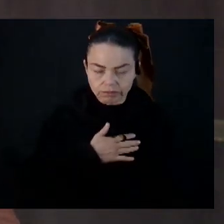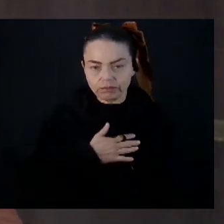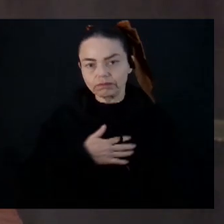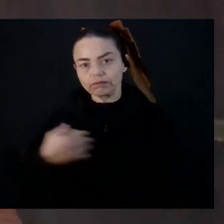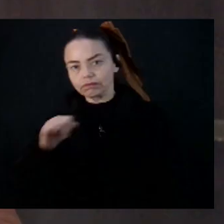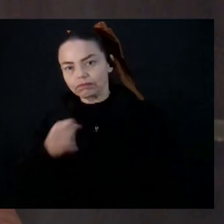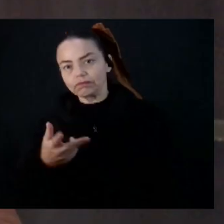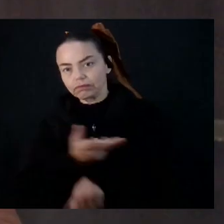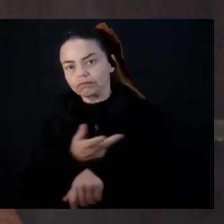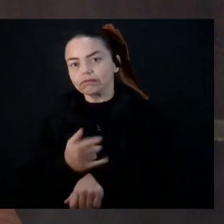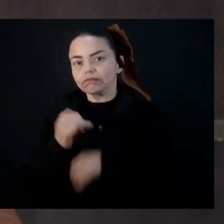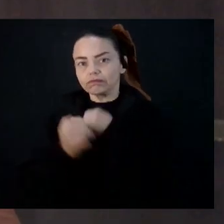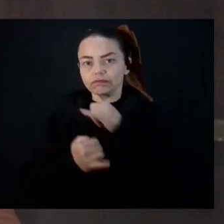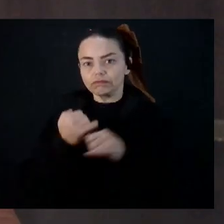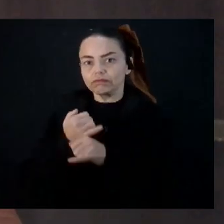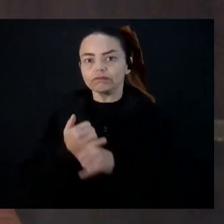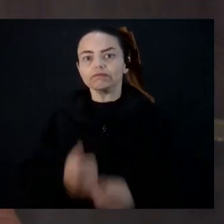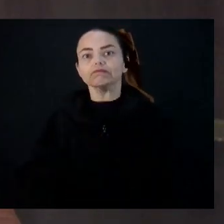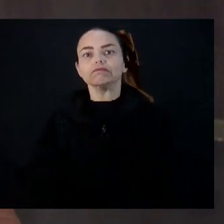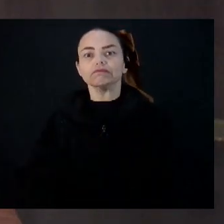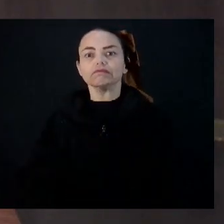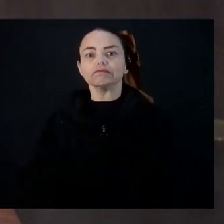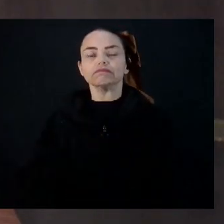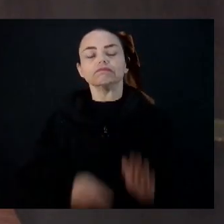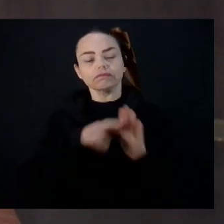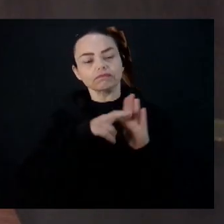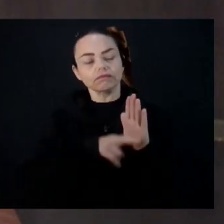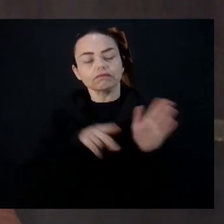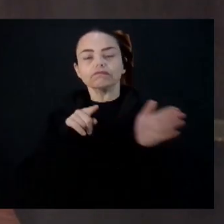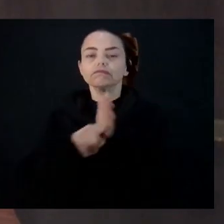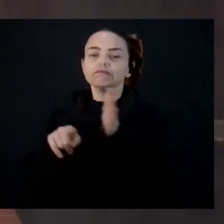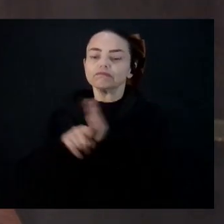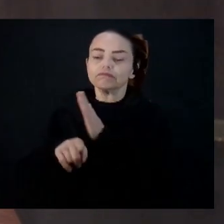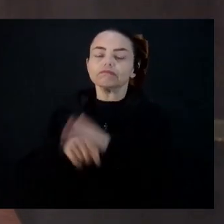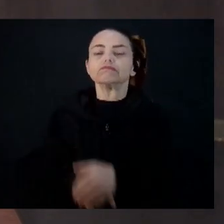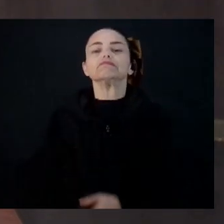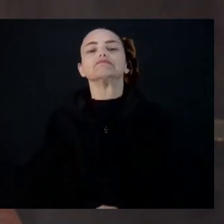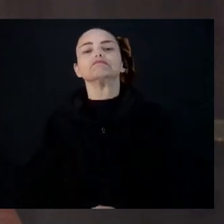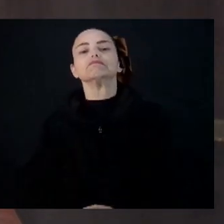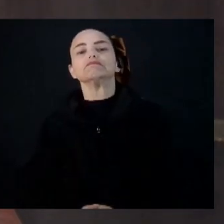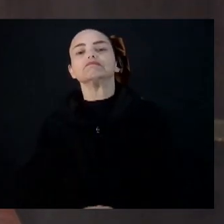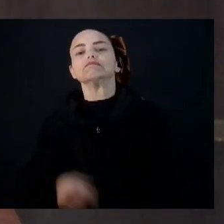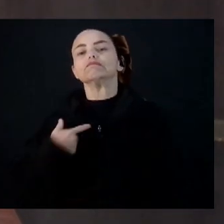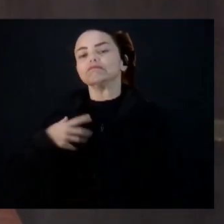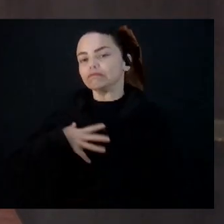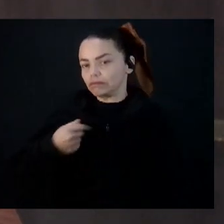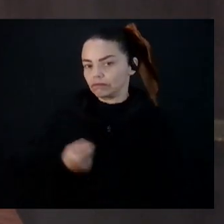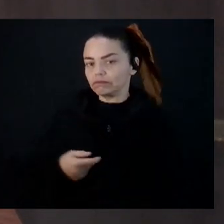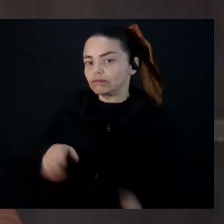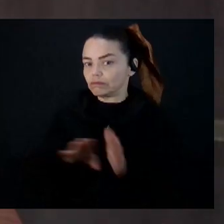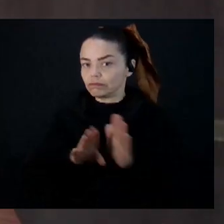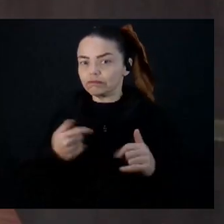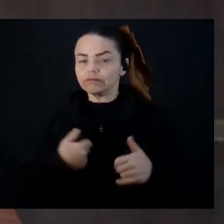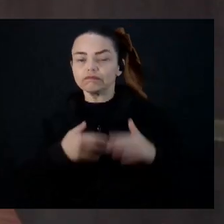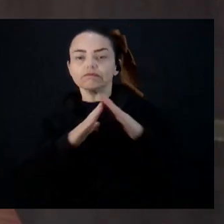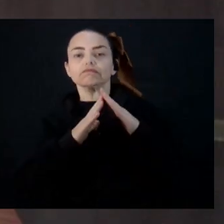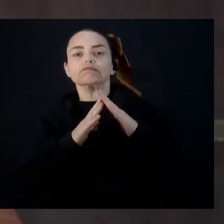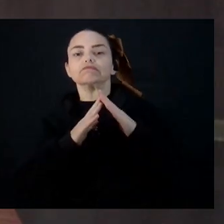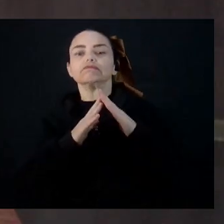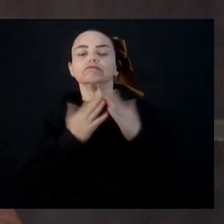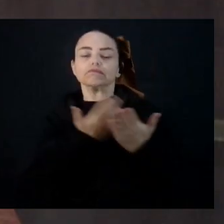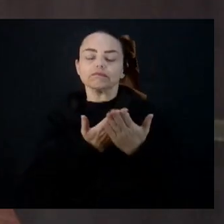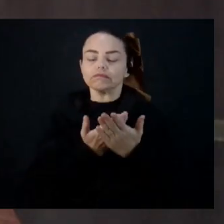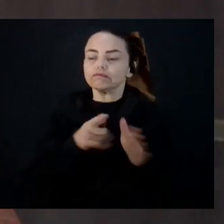por exemplo, você pode ter um roteirinho de perguntas que você pode fazer para o seu filho quando ele chega da escola. Uau, muito bom. E perguntas